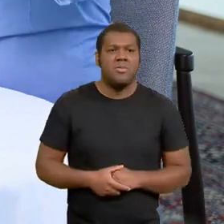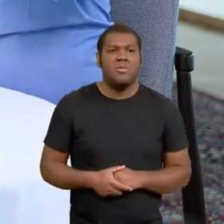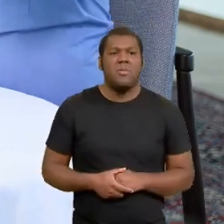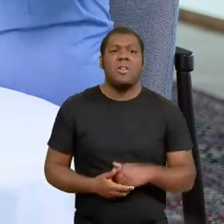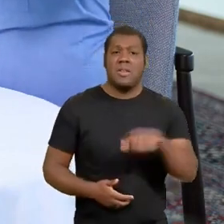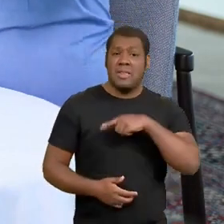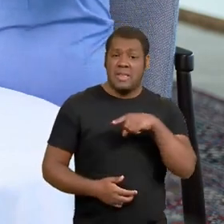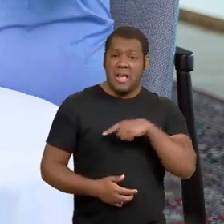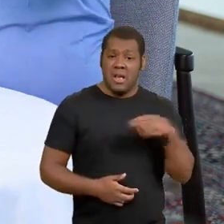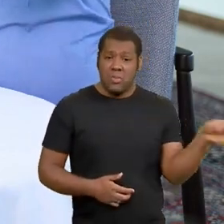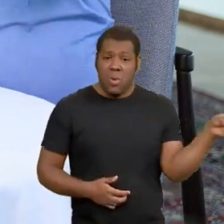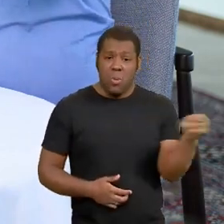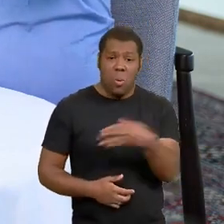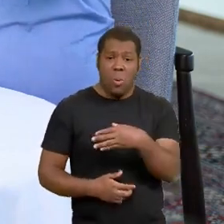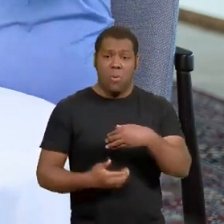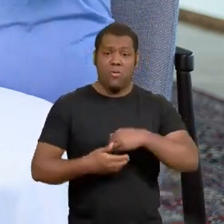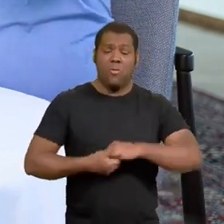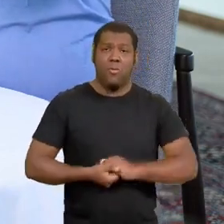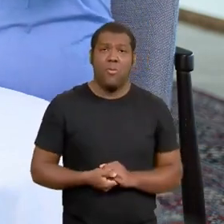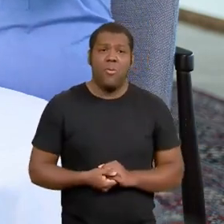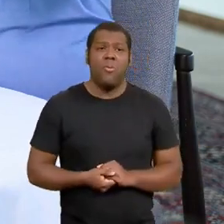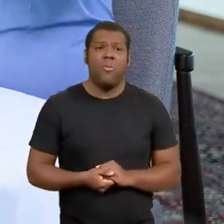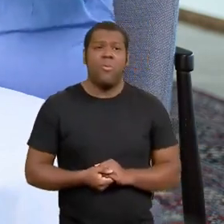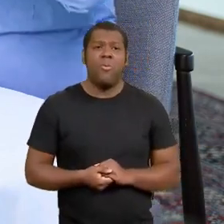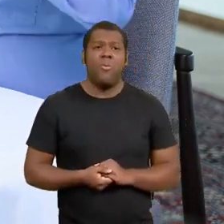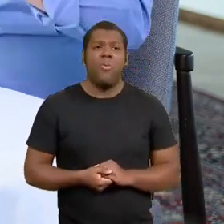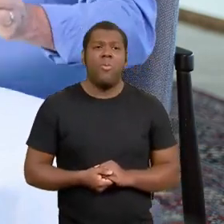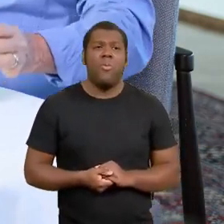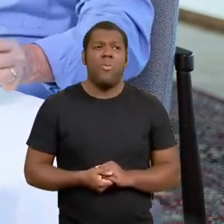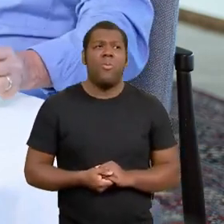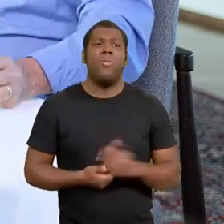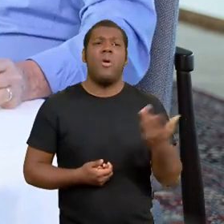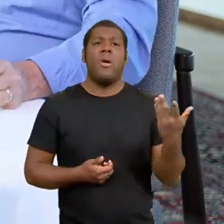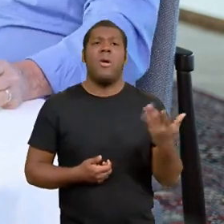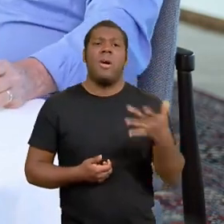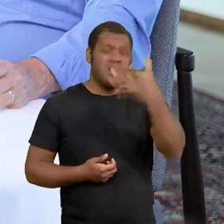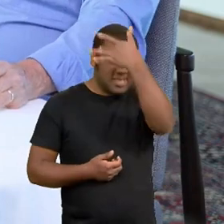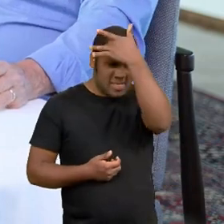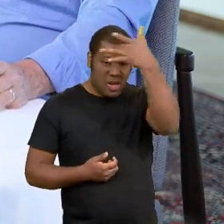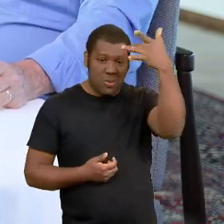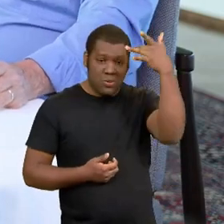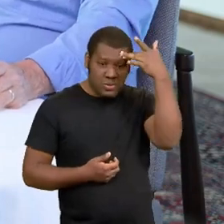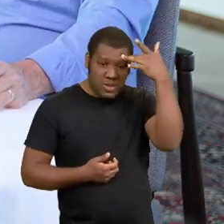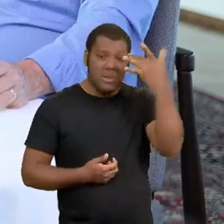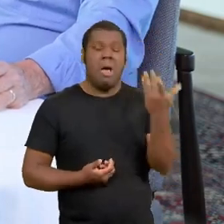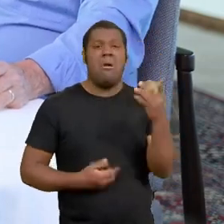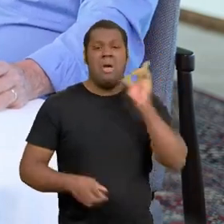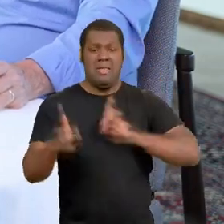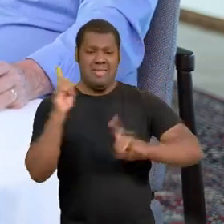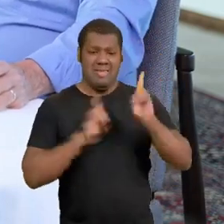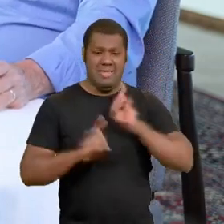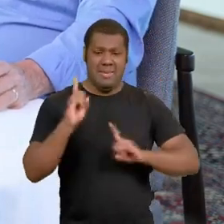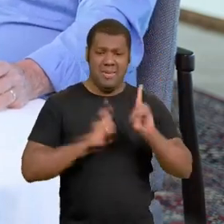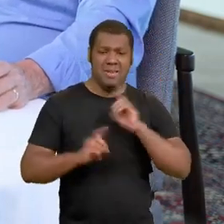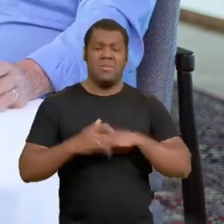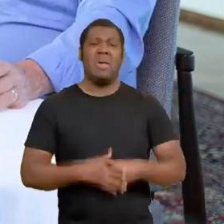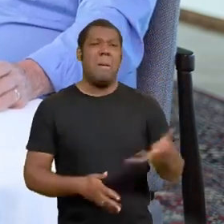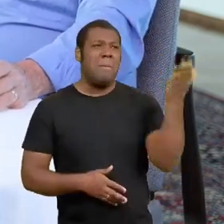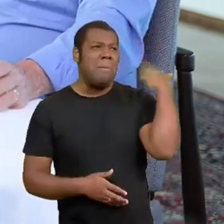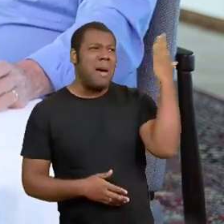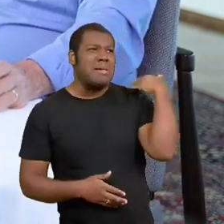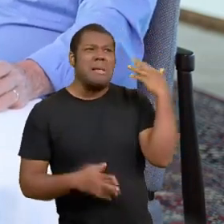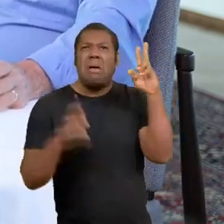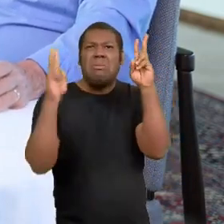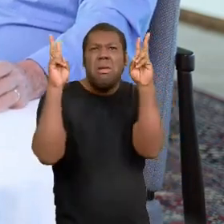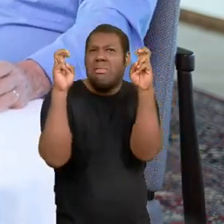Eu imagino que a questão de saúde mental, de depressão, Não era um assunto na época que o senhor era jovem,